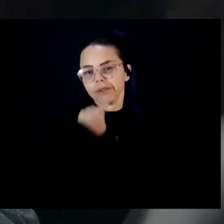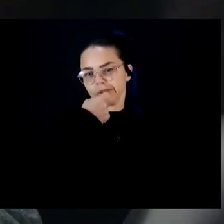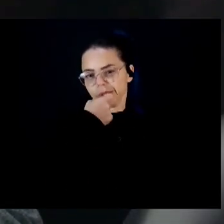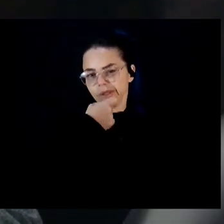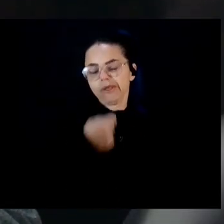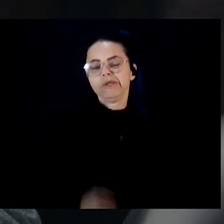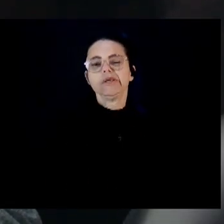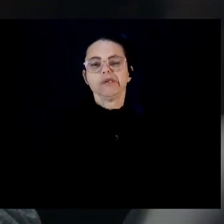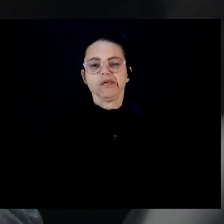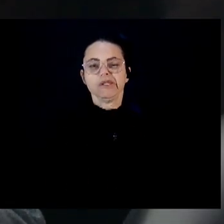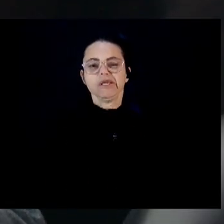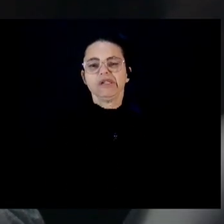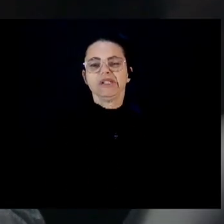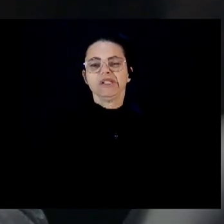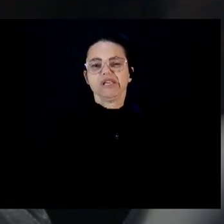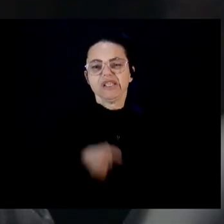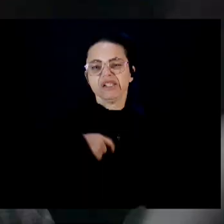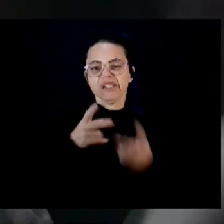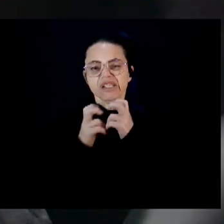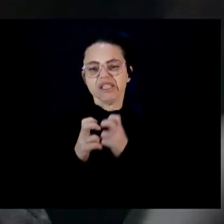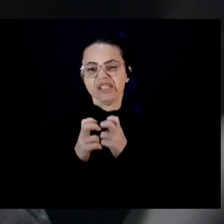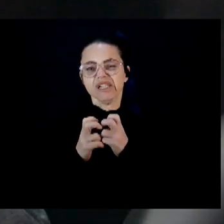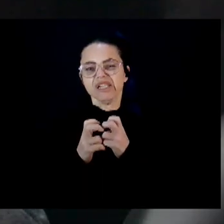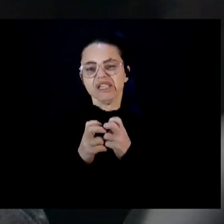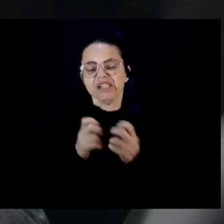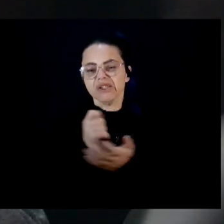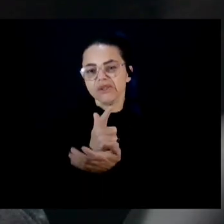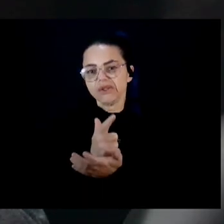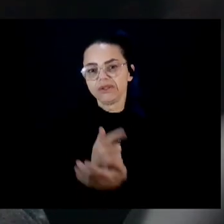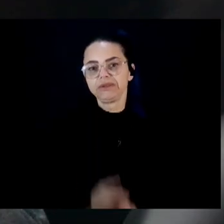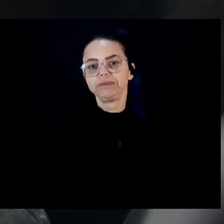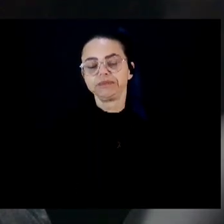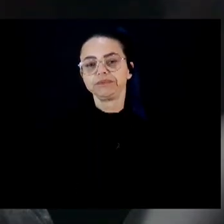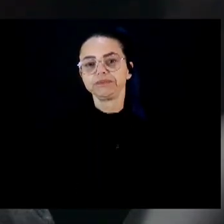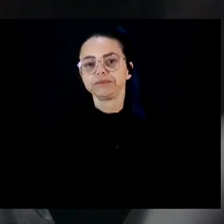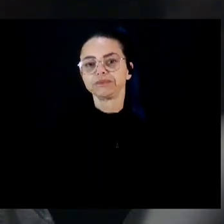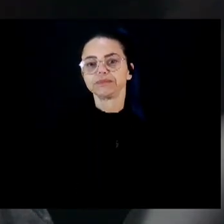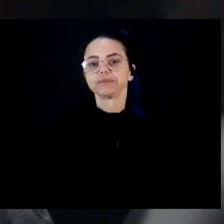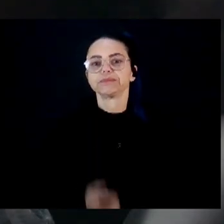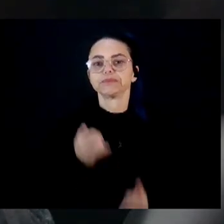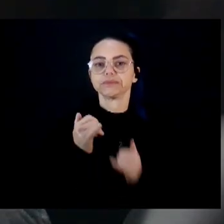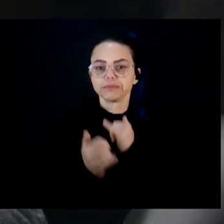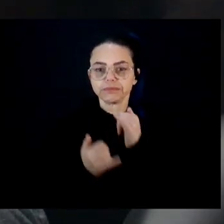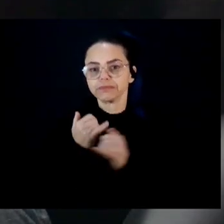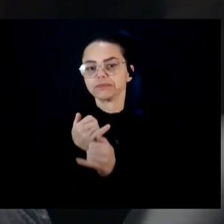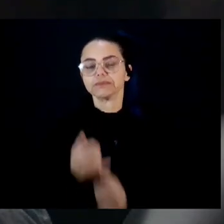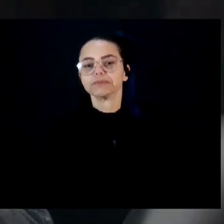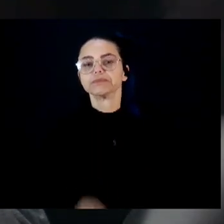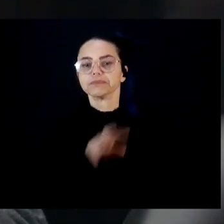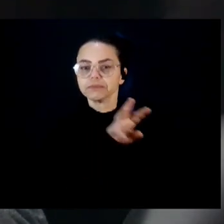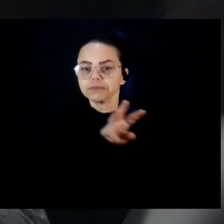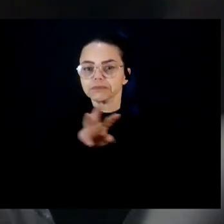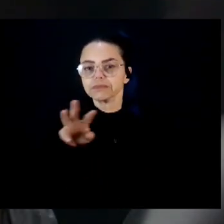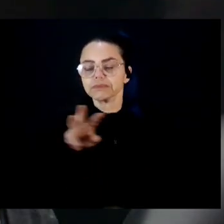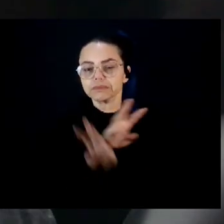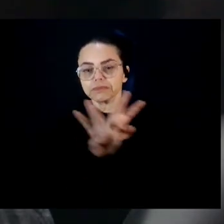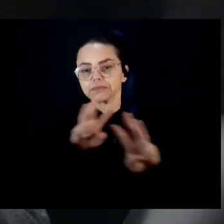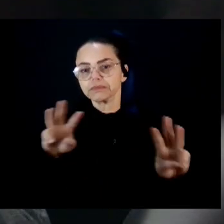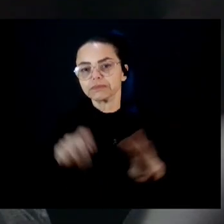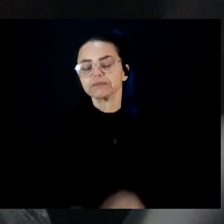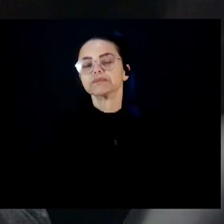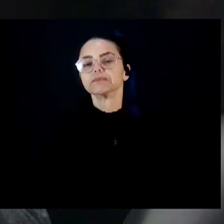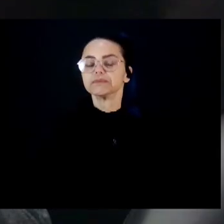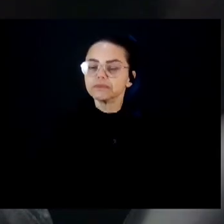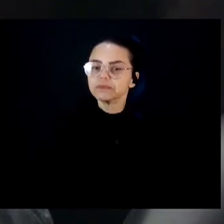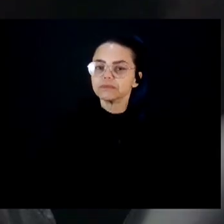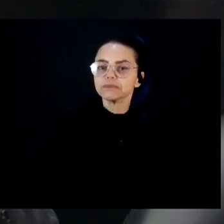né? Então a gente vê até alguns pacientes que compram pela internet, em sites assim que a gente tem até um pouco de receio, ou então trazem